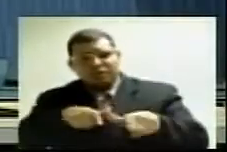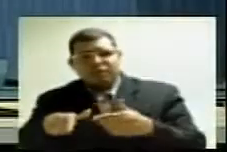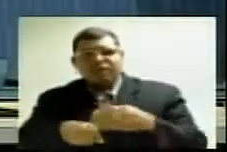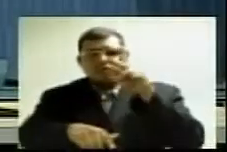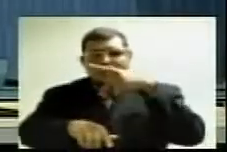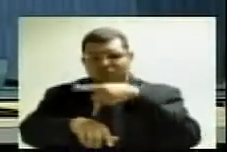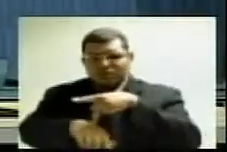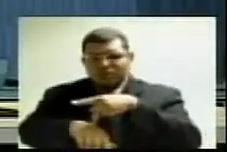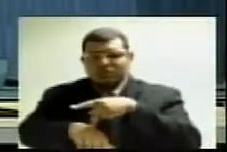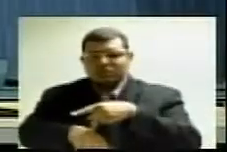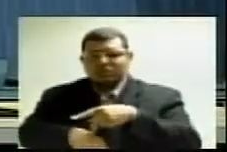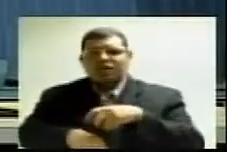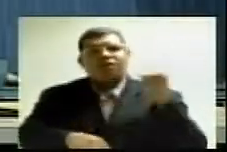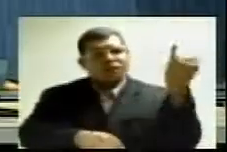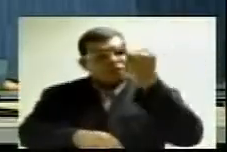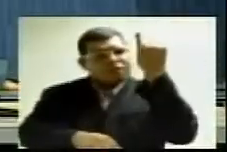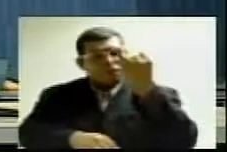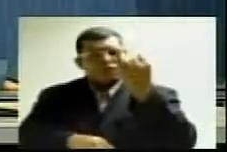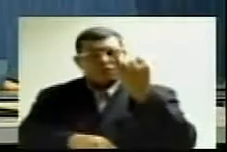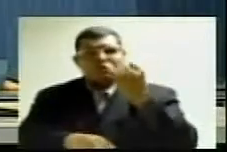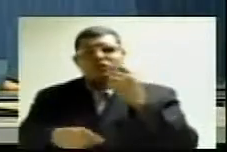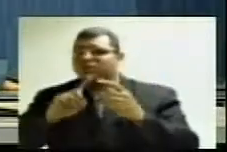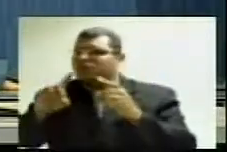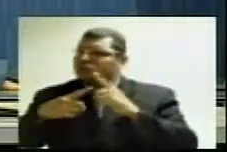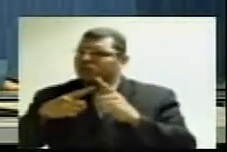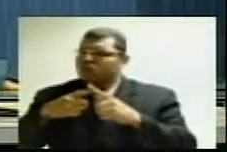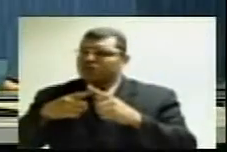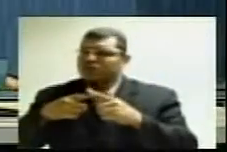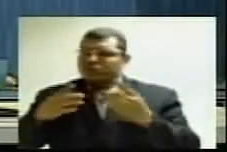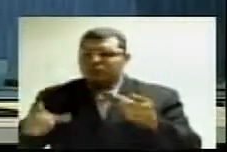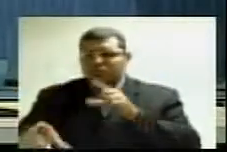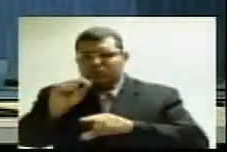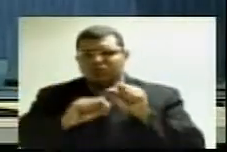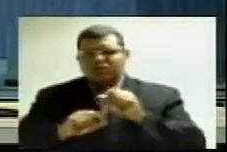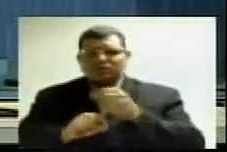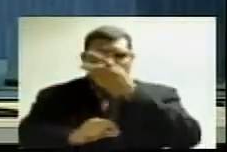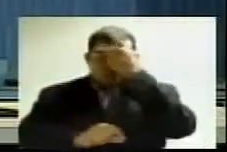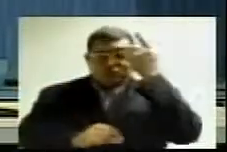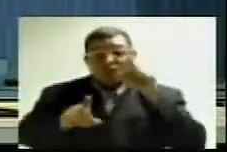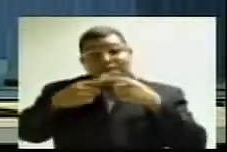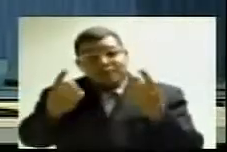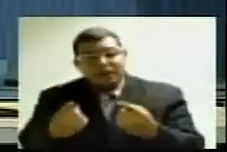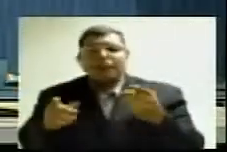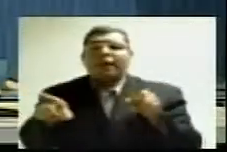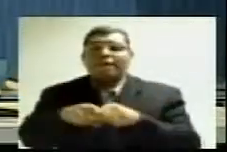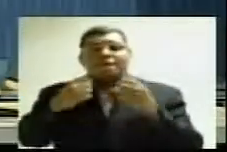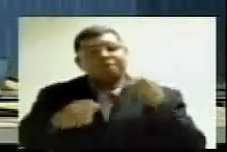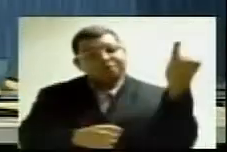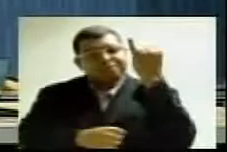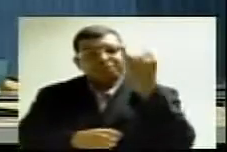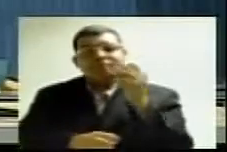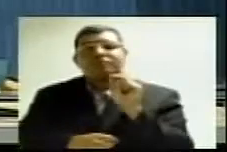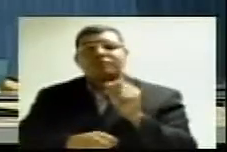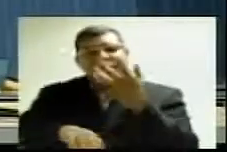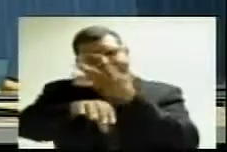o país é fundamental, não só para dar uma alternativa para o povo brasileiro, mas é fundamental